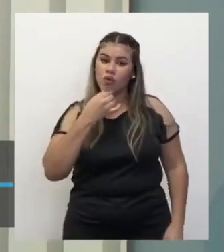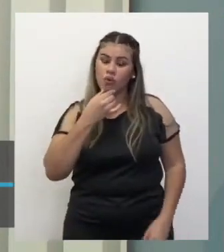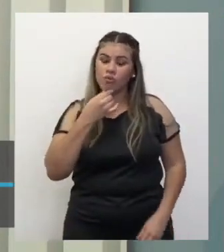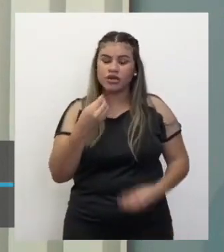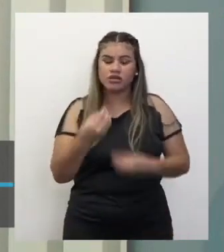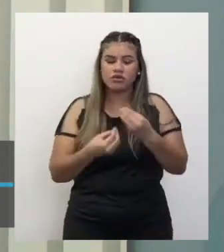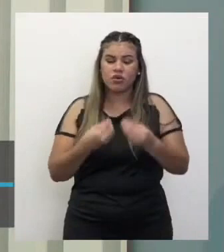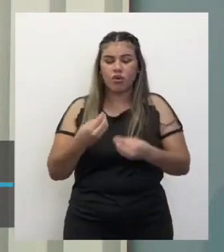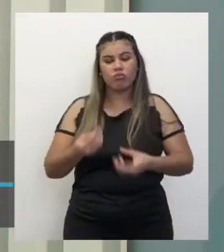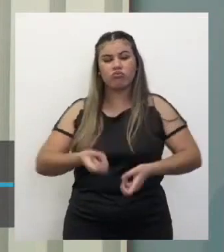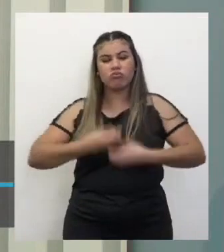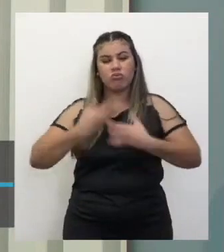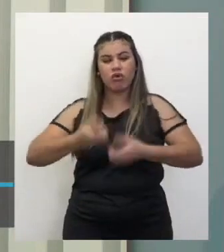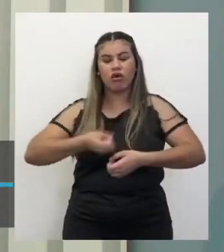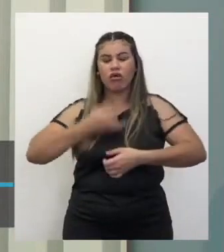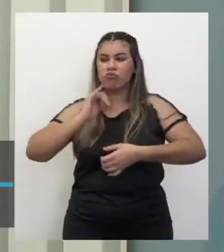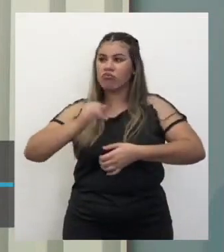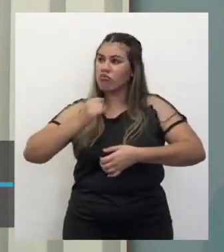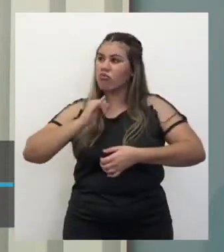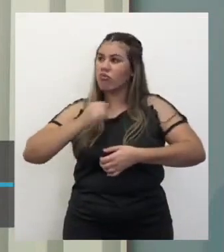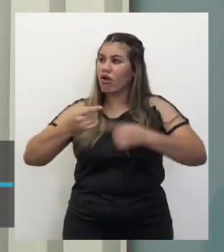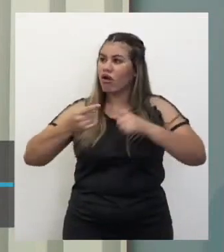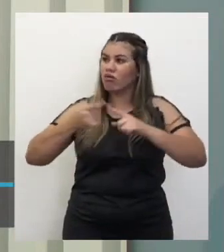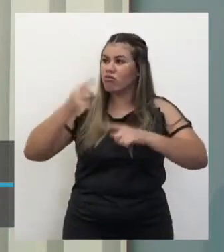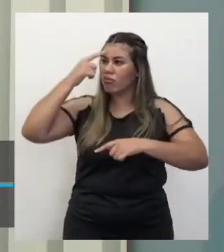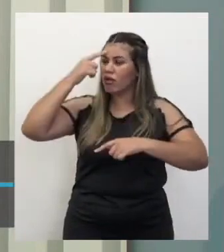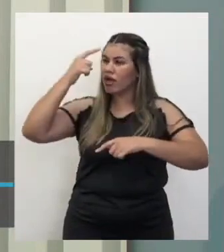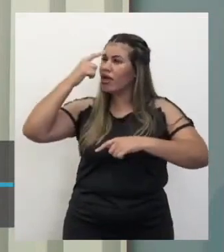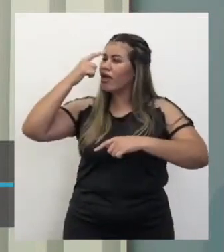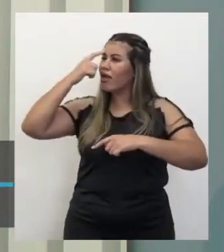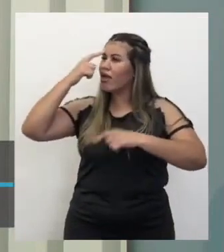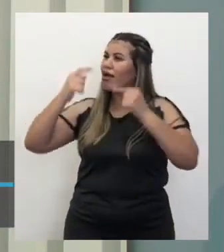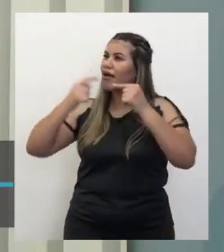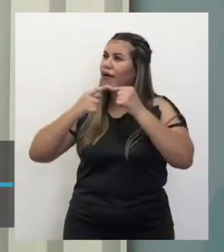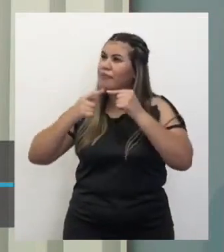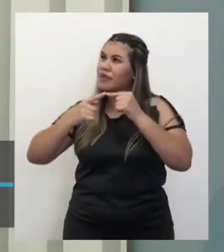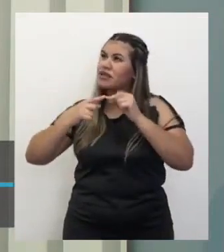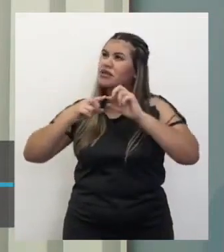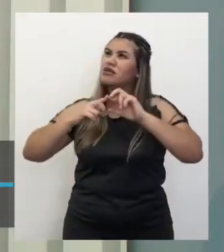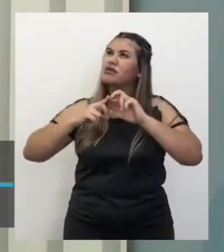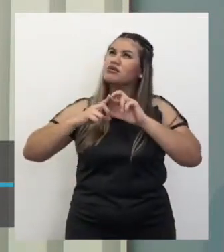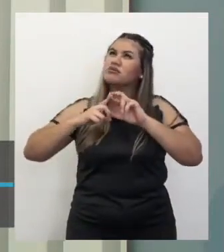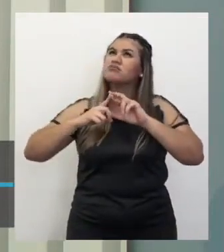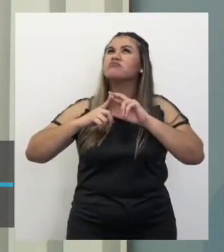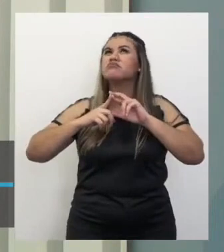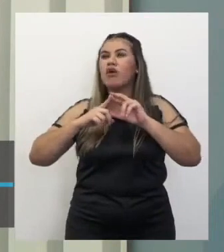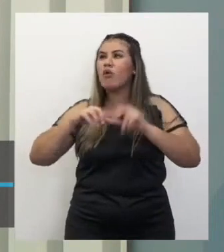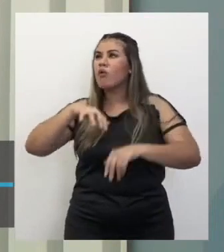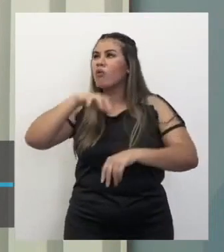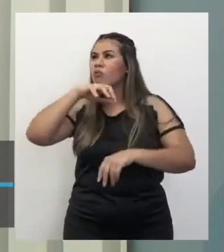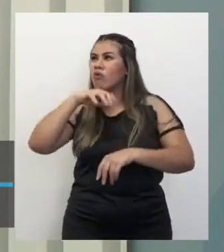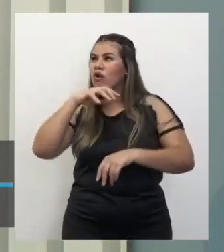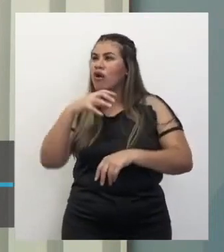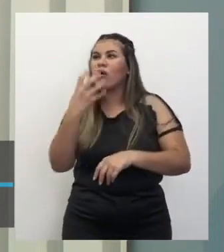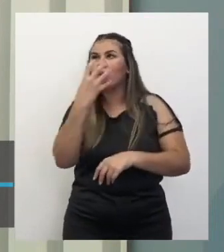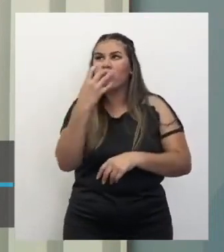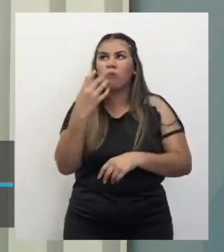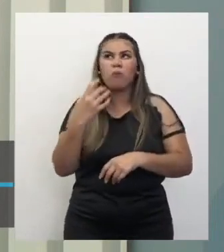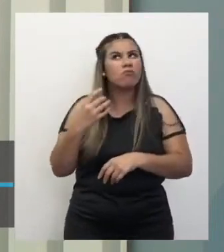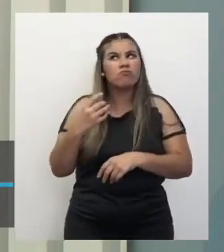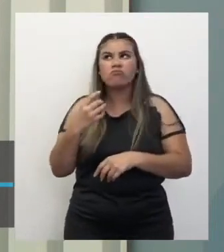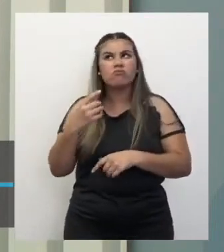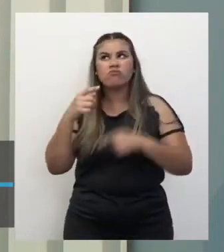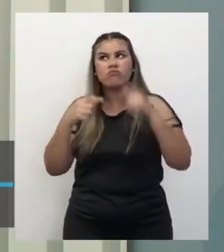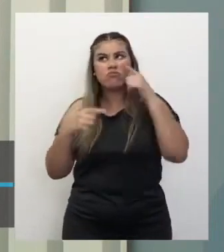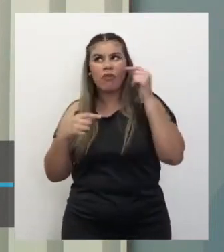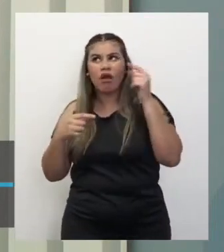vai criando uma expectativa a partir de questões. O bicho não era um cão, não era um gato, não